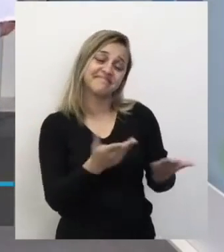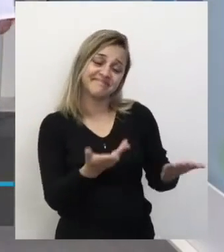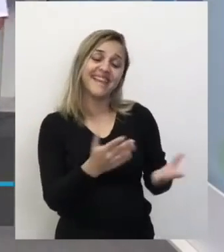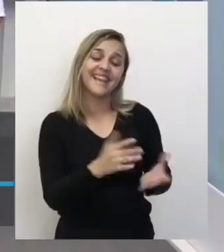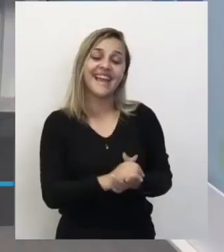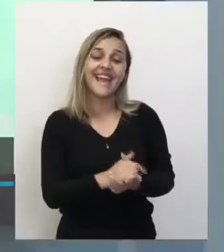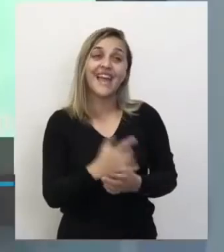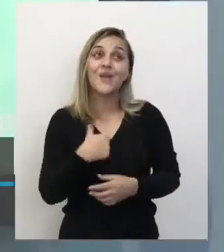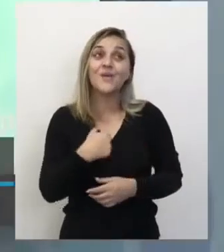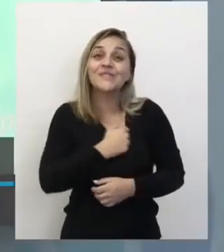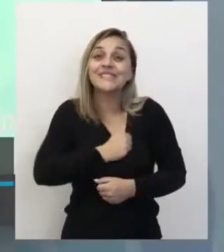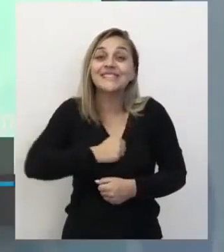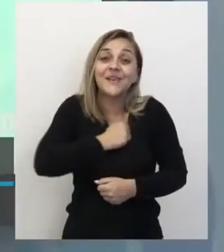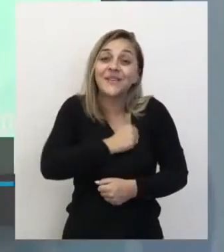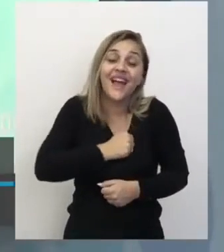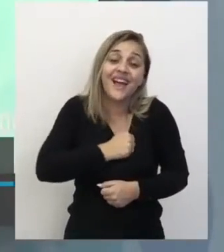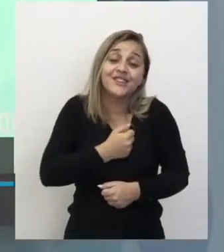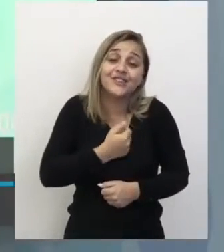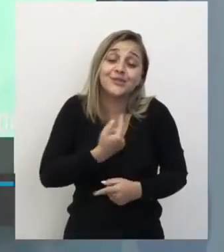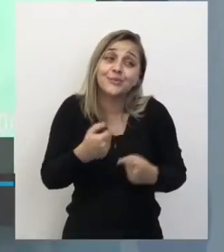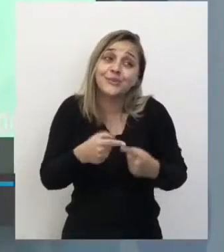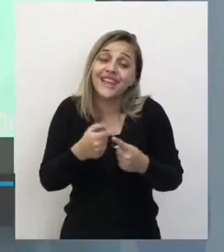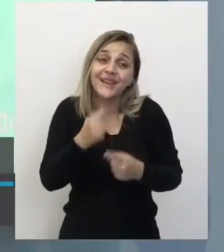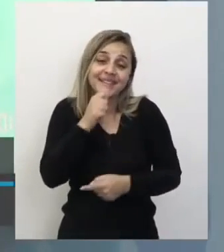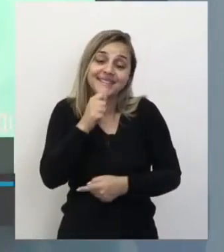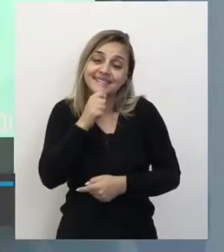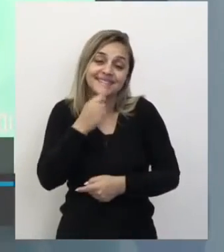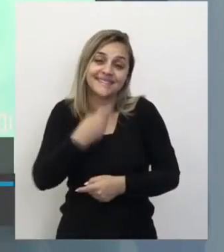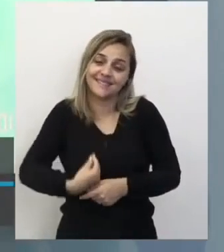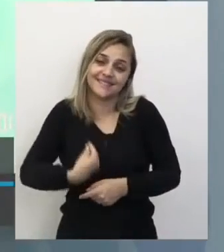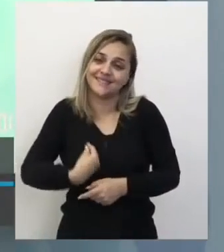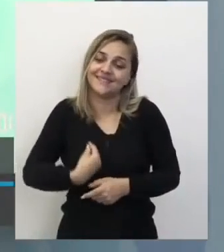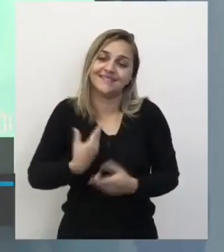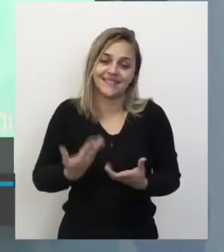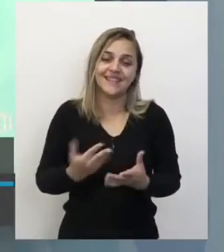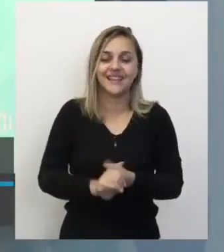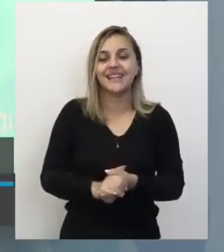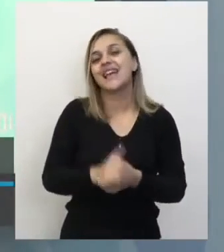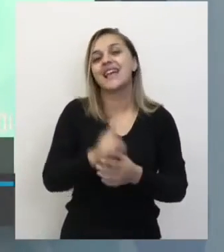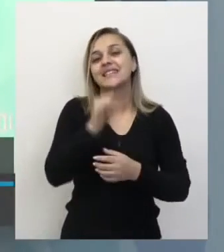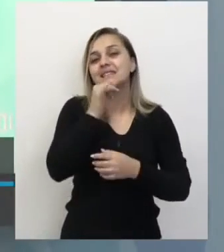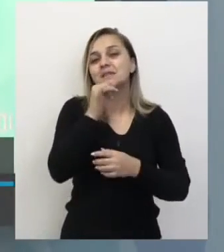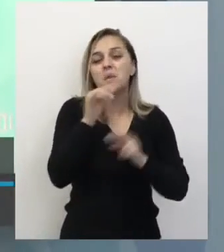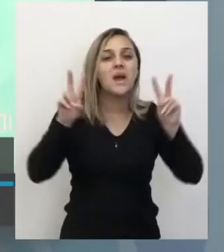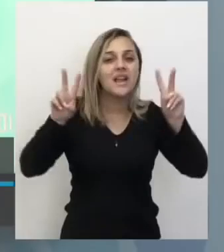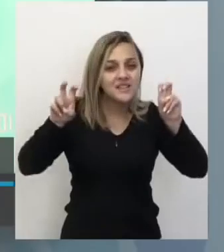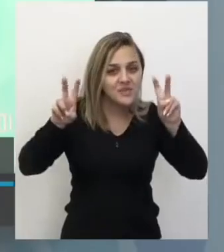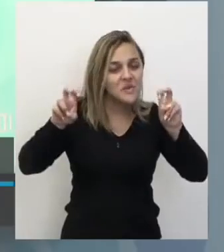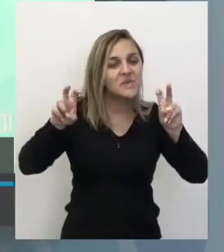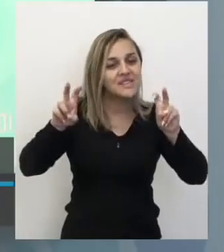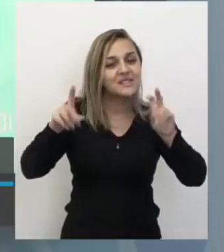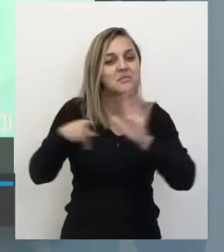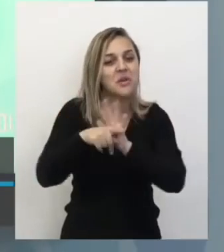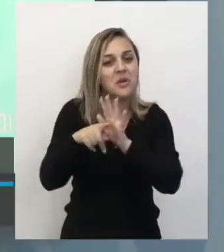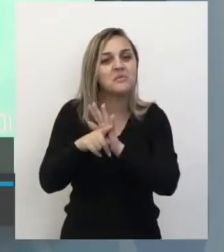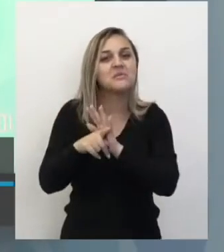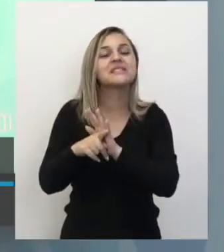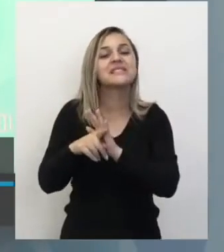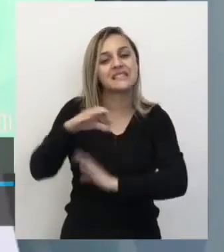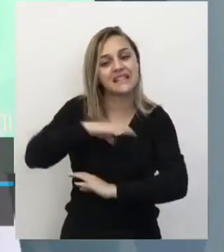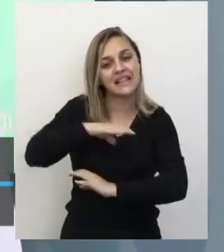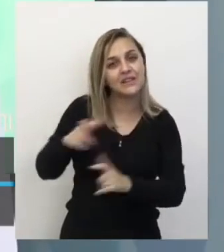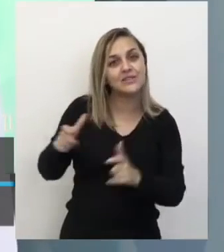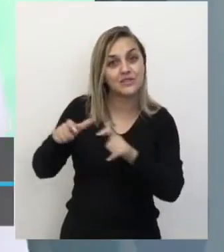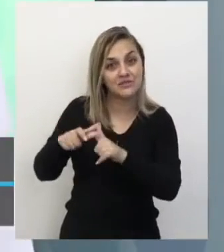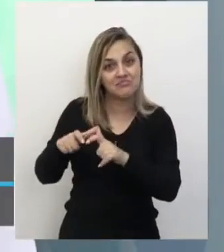uma nostalgia de algo que eu não vivi ainda, né? Quando eu falo, assim, dessas questões do interior, do litoral eu já conheço um pouco mais,